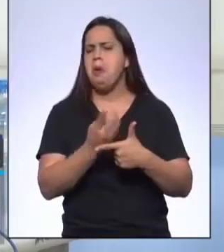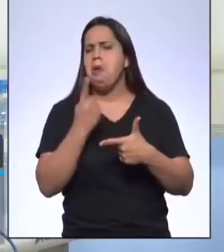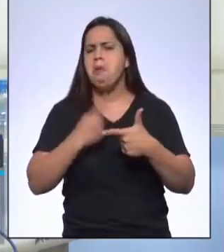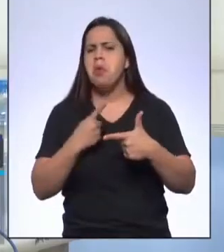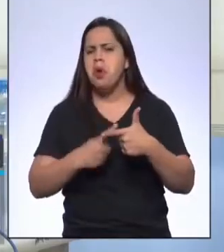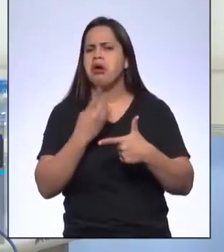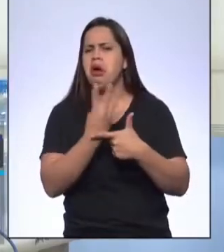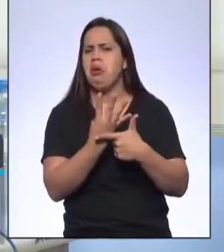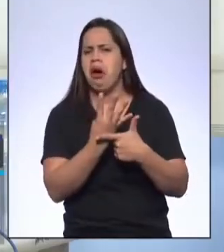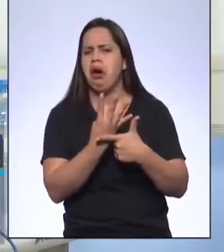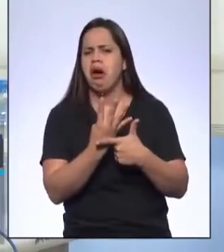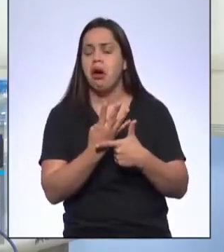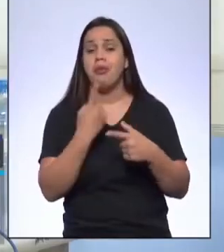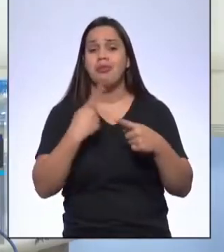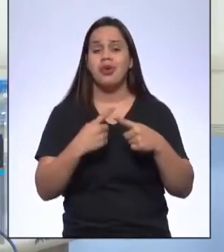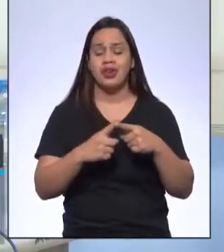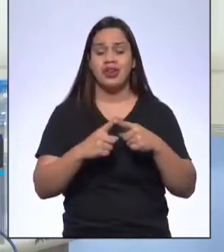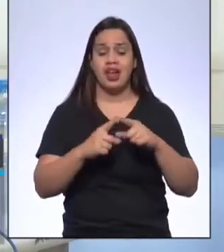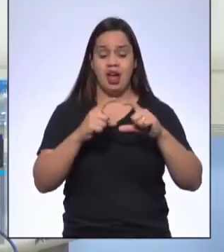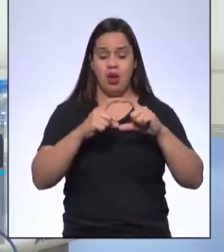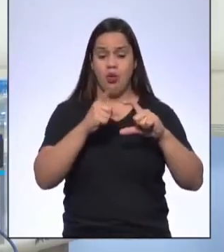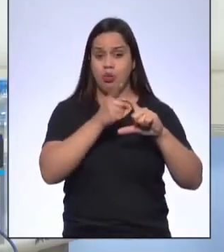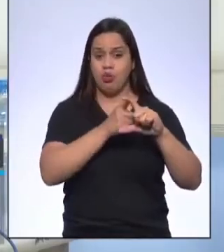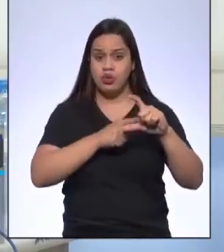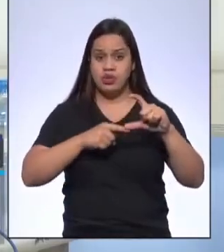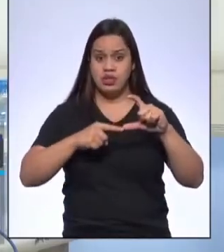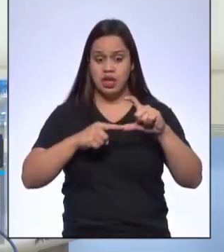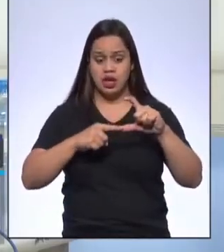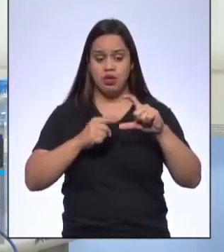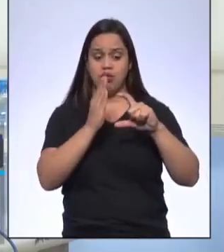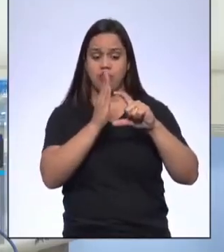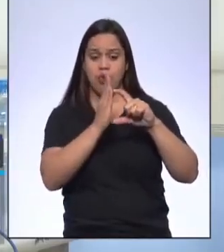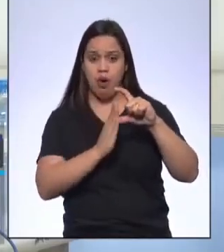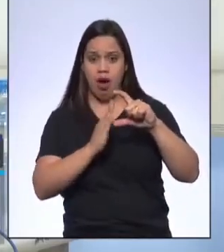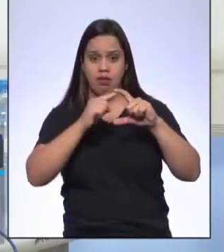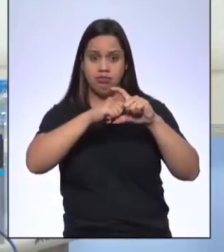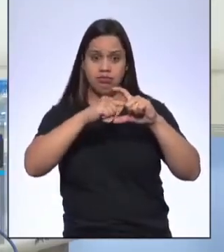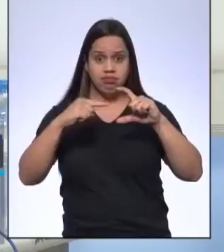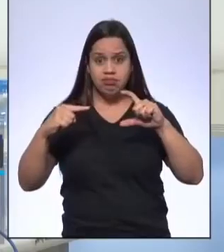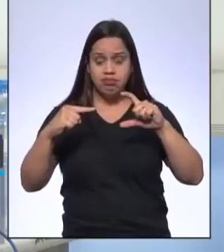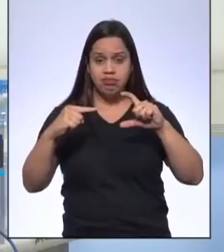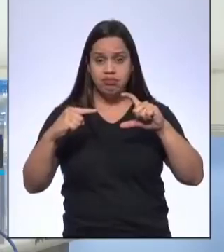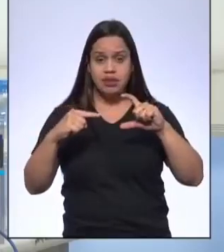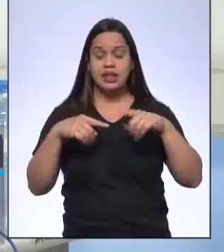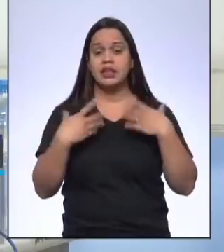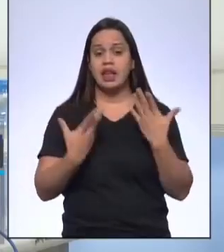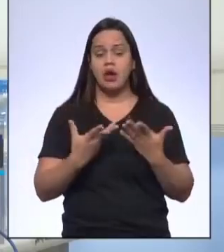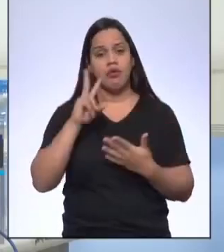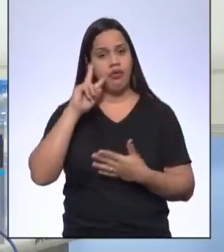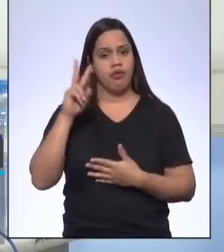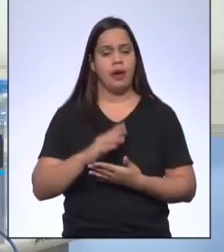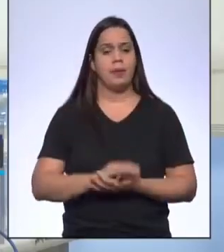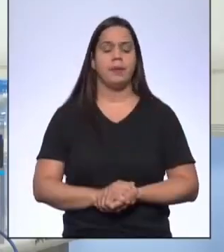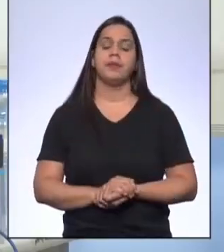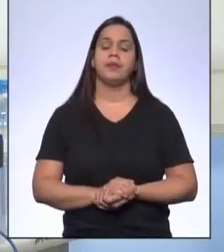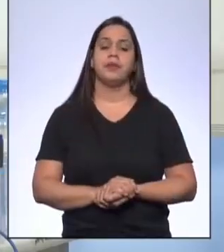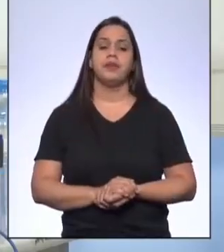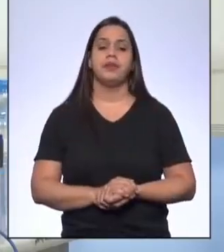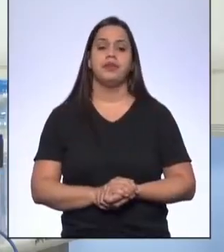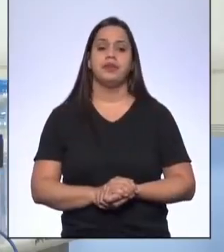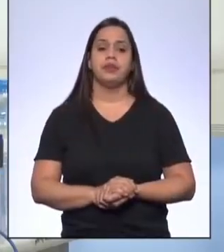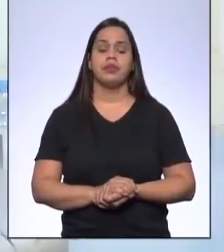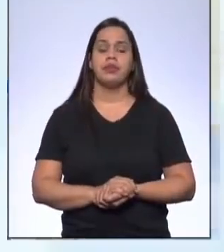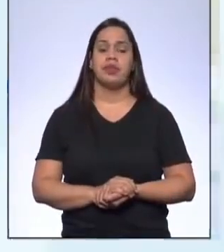estou dividindo, no caso, o círculo em 4 partes. Pela imagem eu consigo identificar isso, né? Então, na telinha de vocês vai aparecer ali a